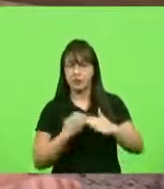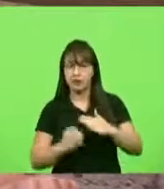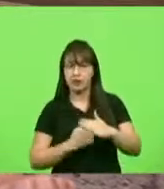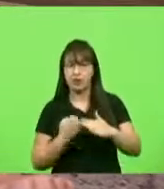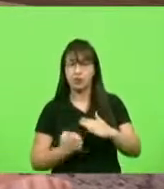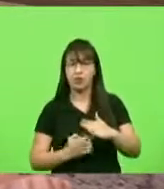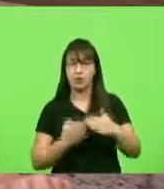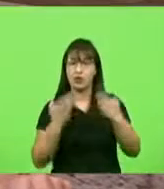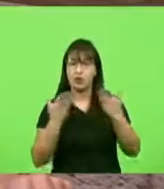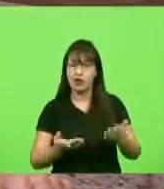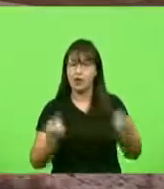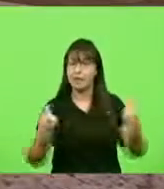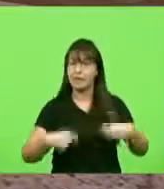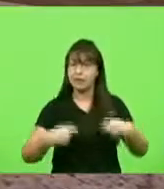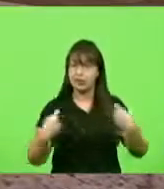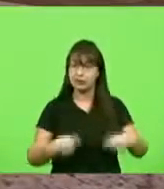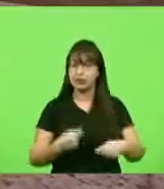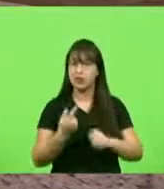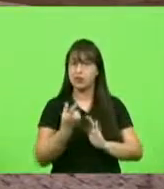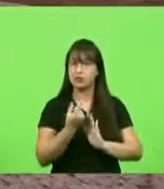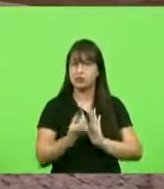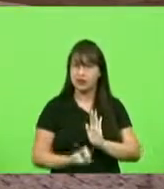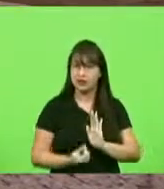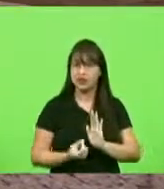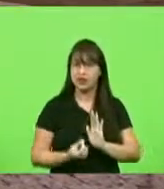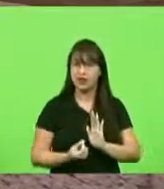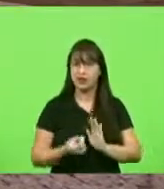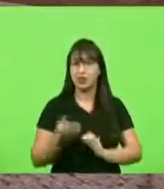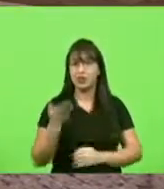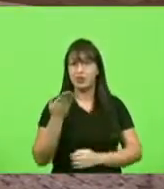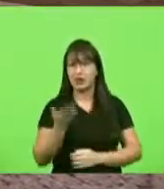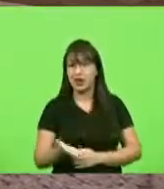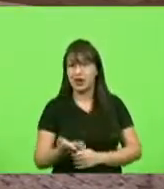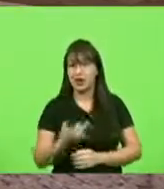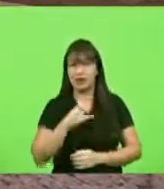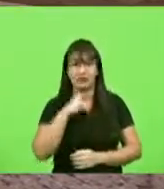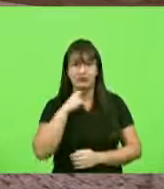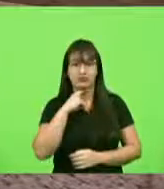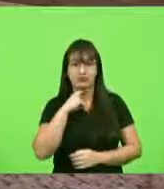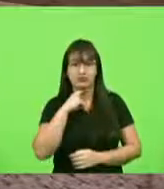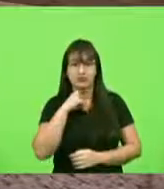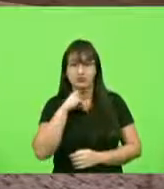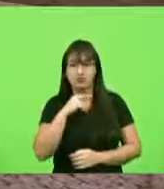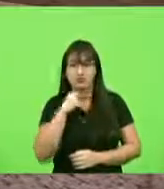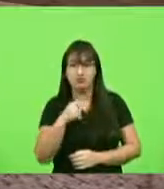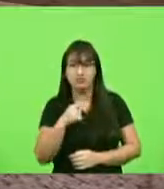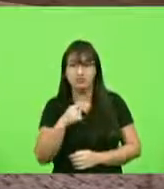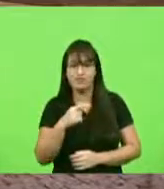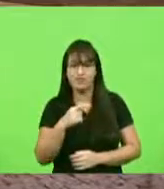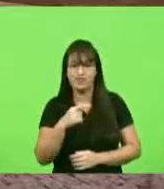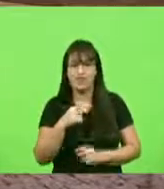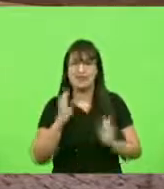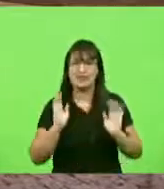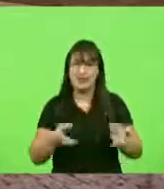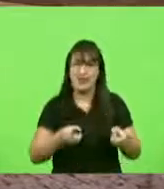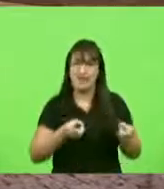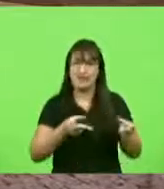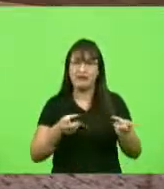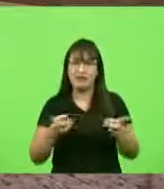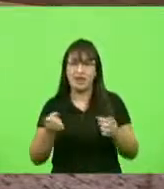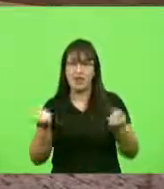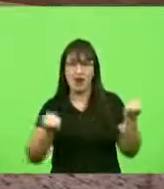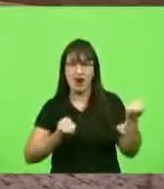está precisando do recurso é aquele empreendedor que não tem garantia, que já vendeu o carro, que já recorreu